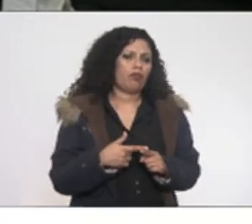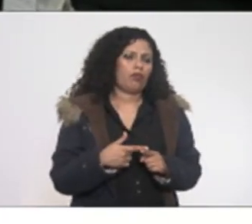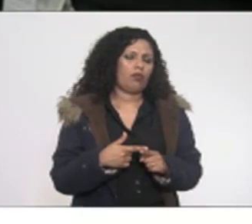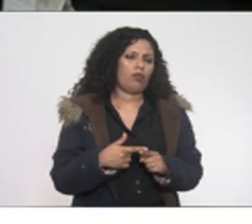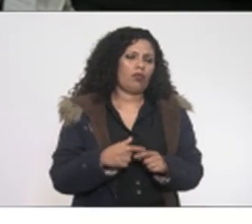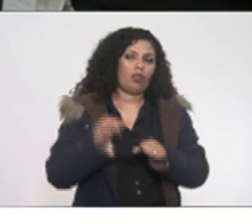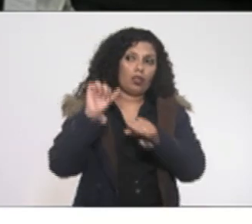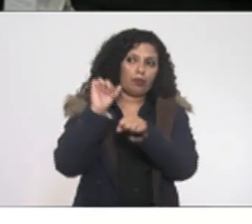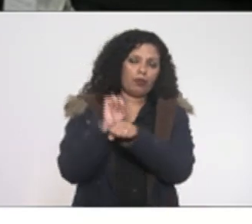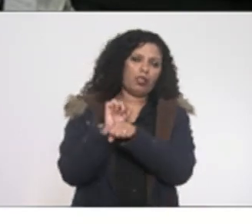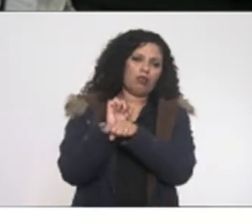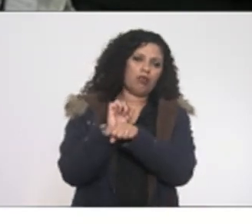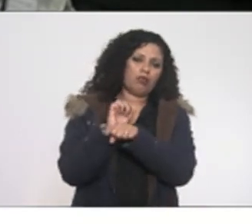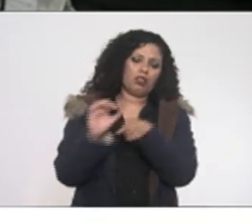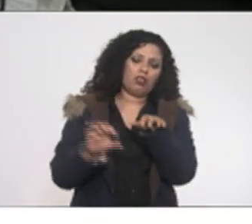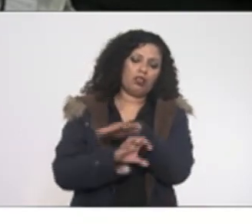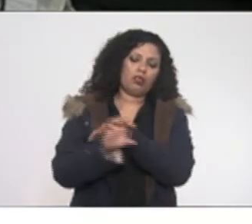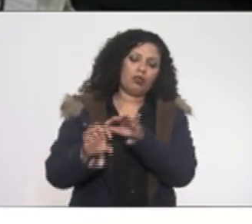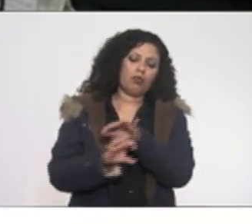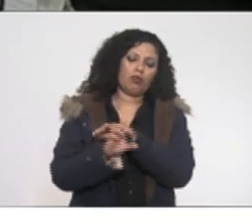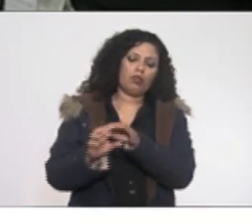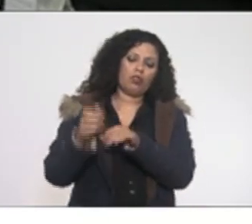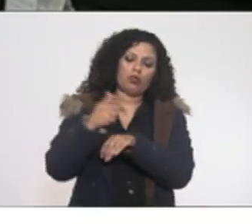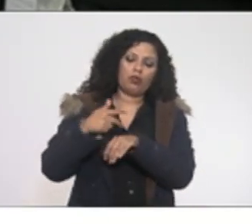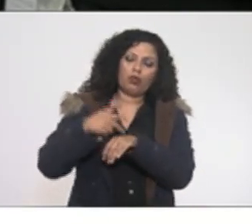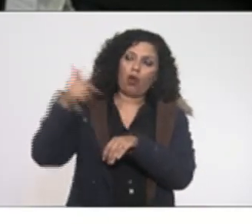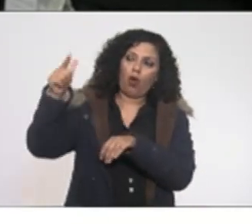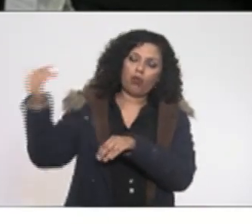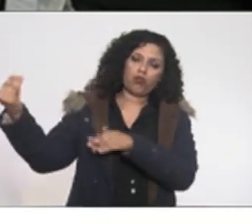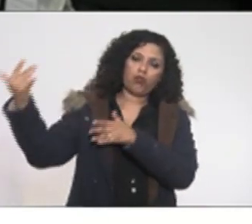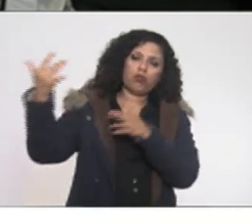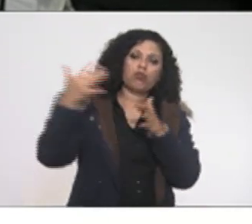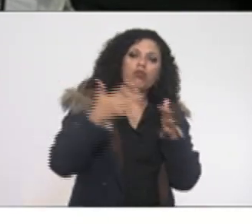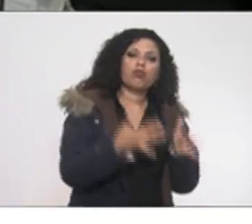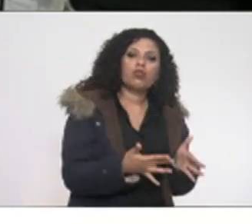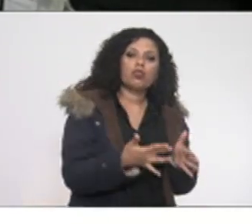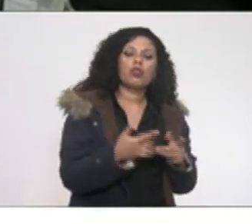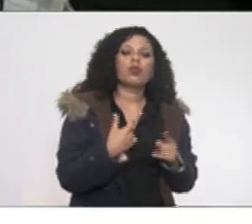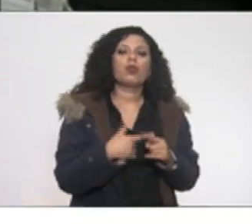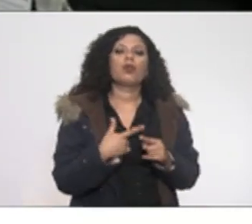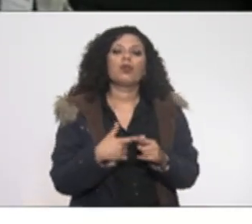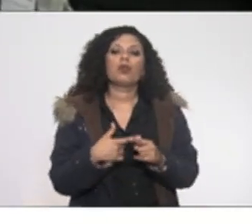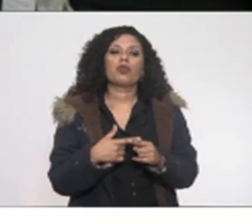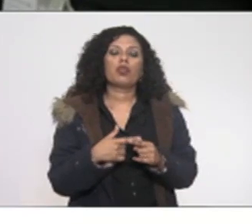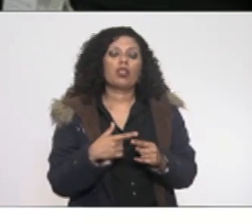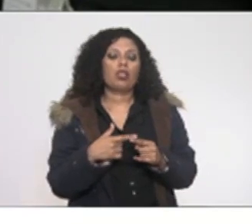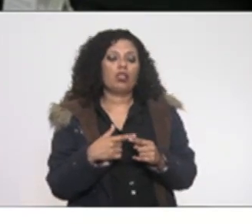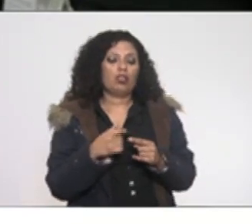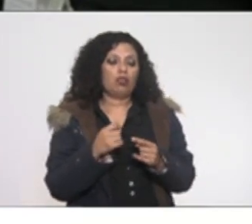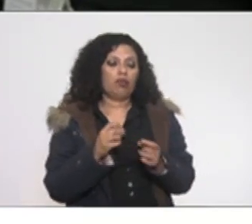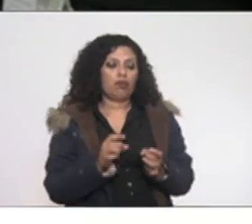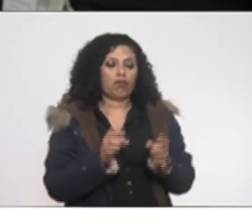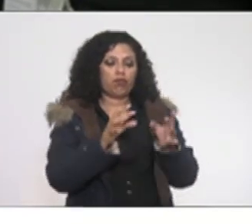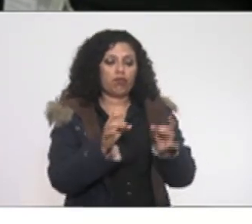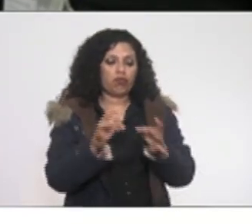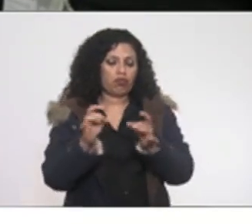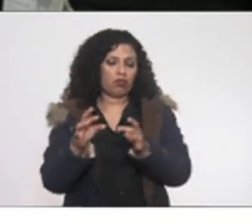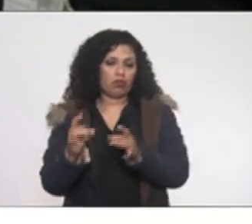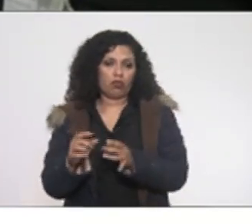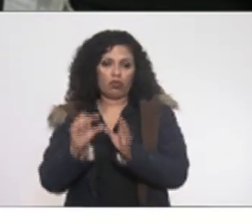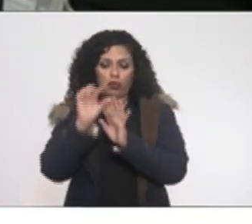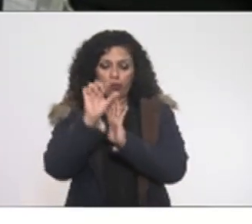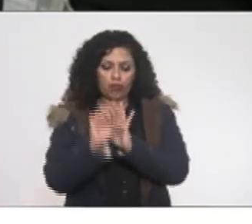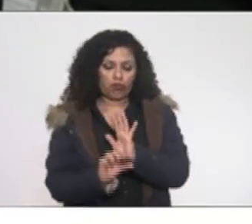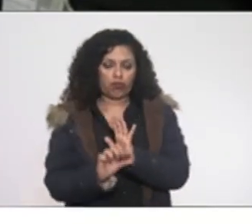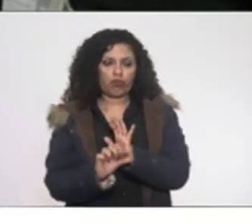traga o gás, porque ele vai ter que vender um pouco abaixo uma quantidade abaixo do preço de mercado e uma